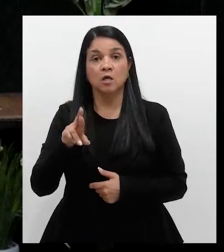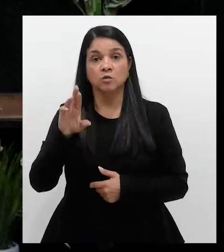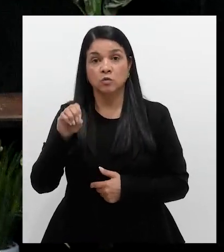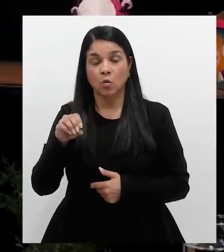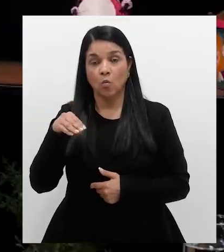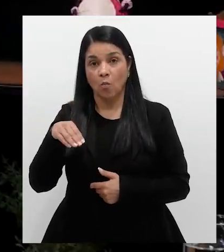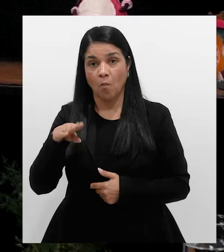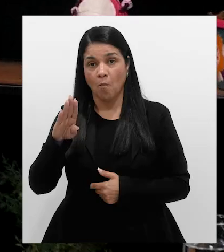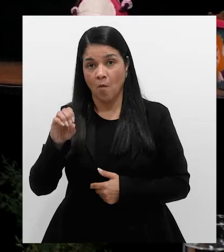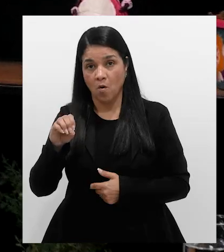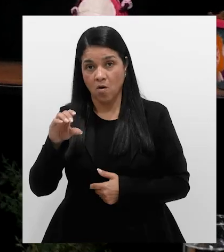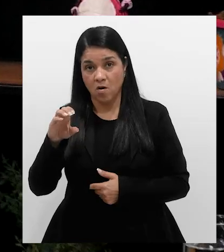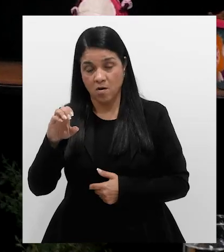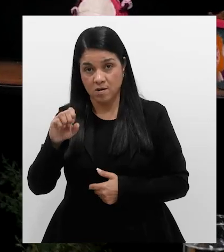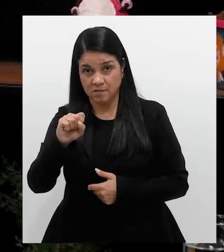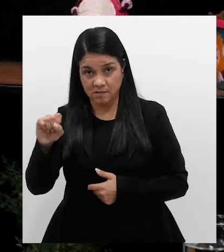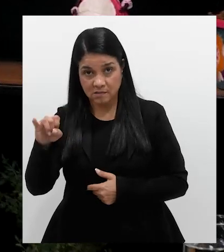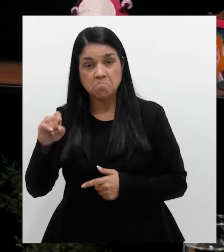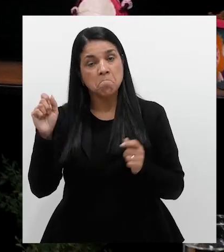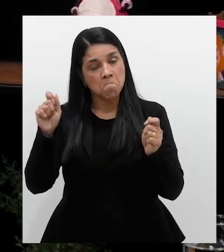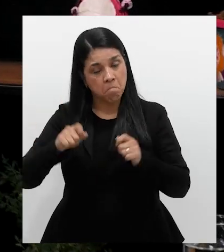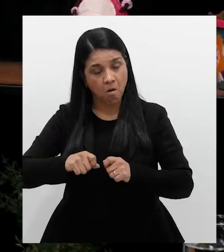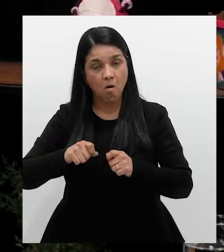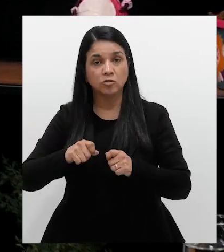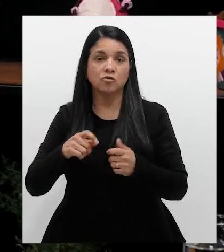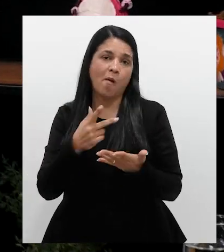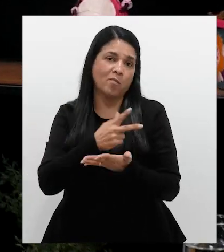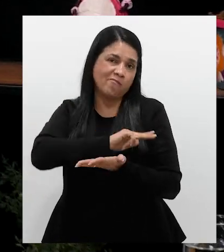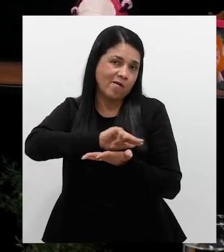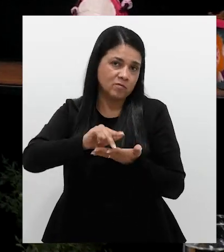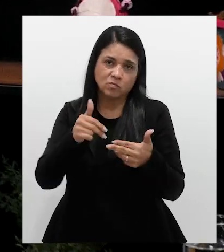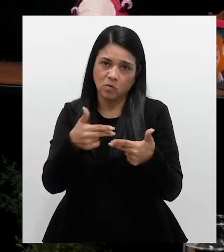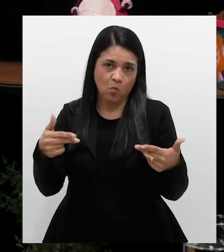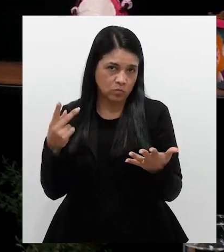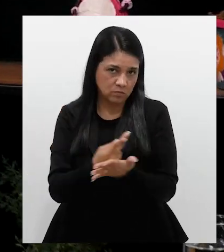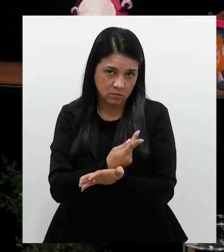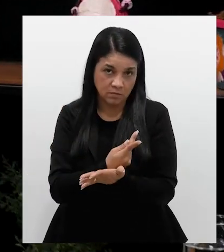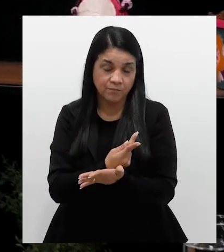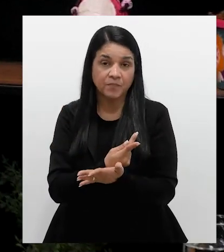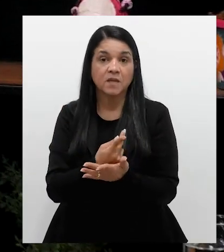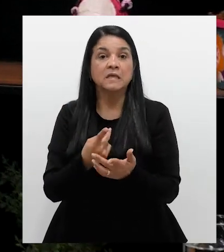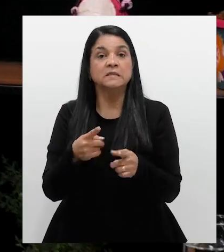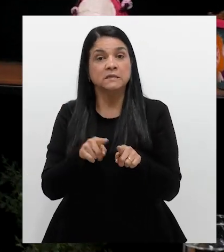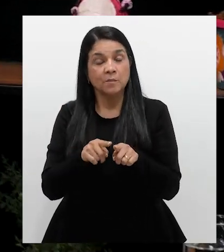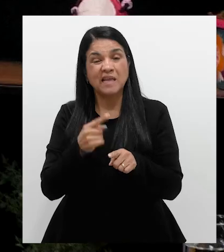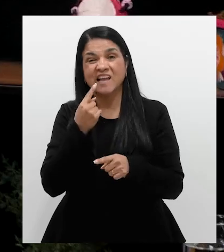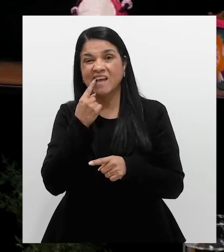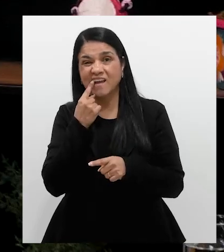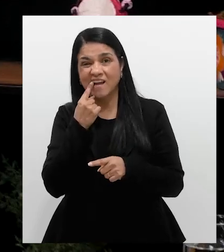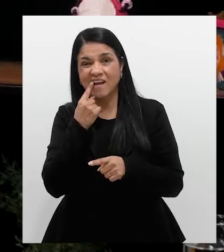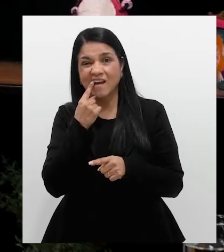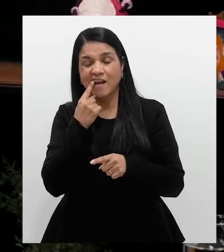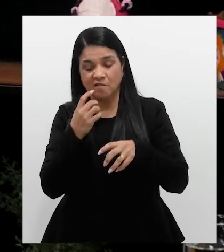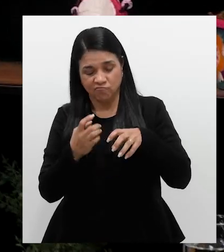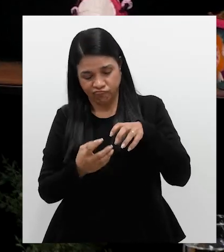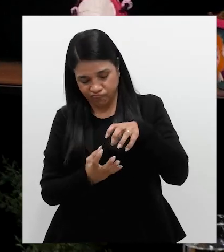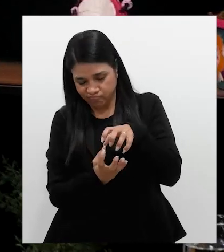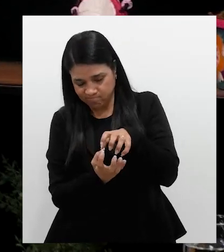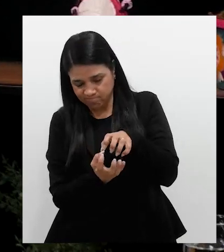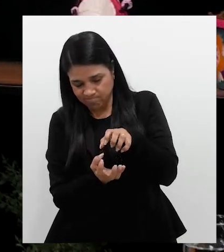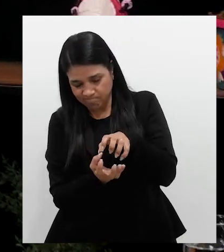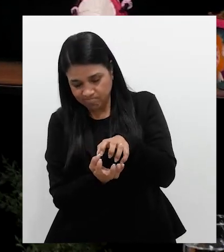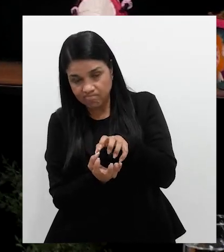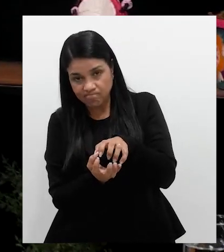do seio cavernoso, ou seja, N situações, né, que podem evoluir, assim como um elemento dentário inferior,